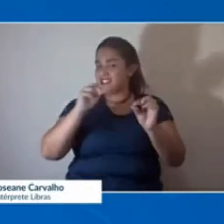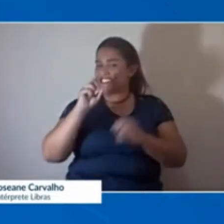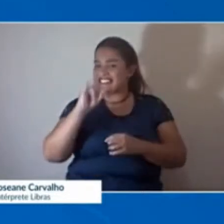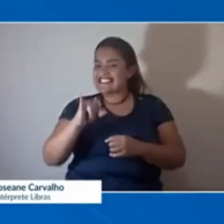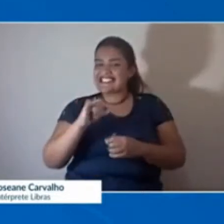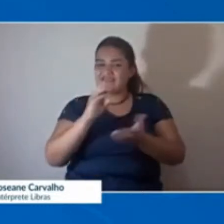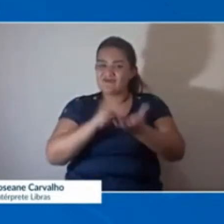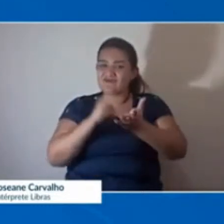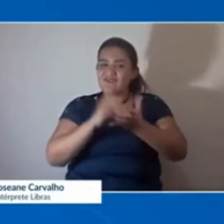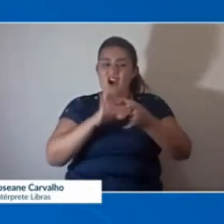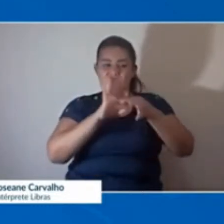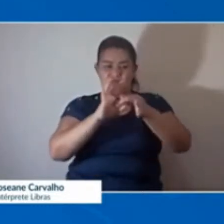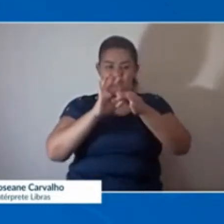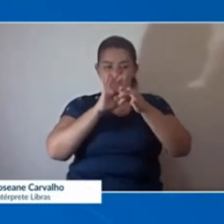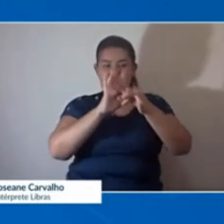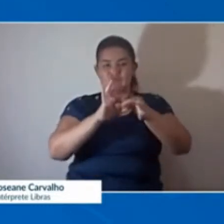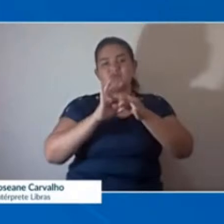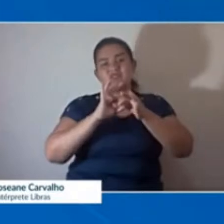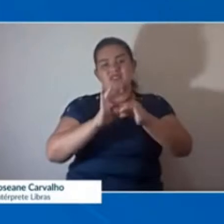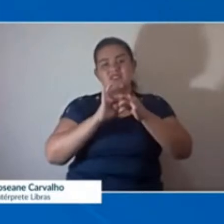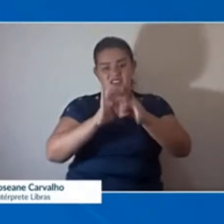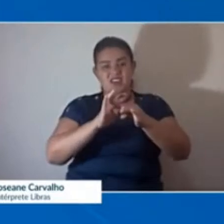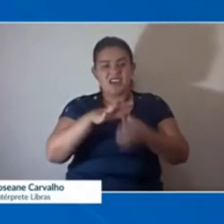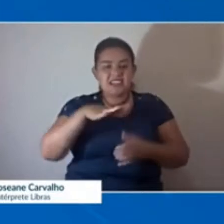esses espaços que também são nossos,